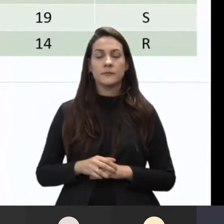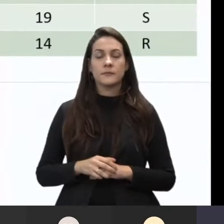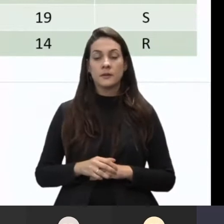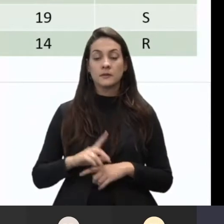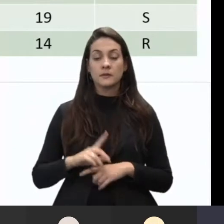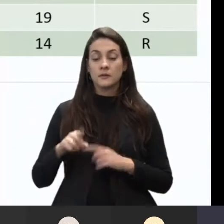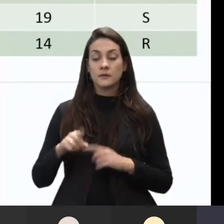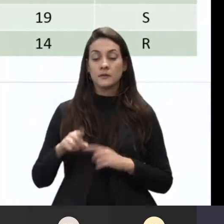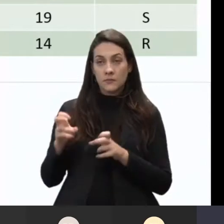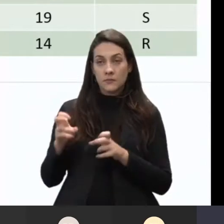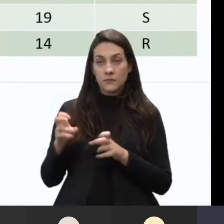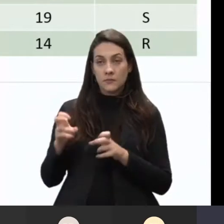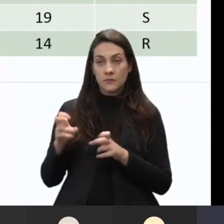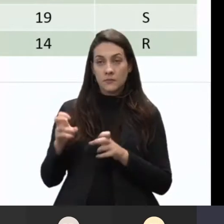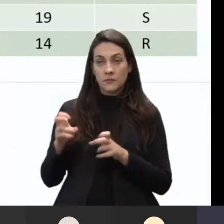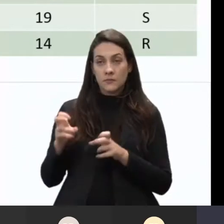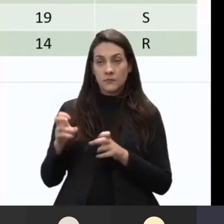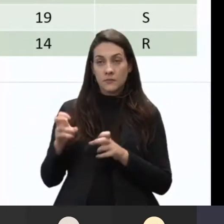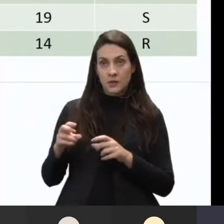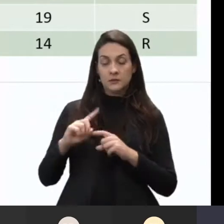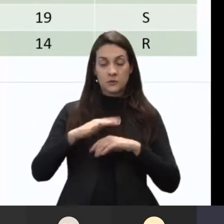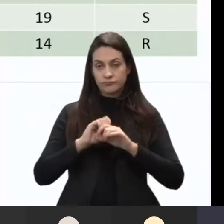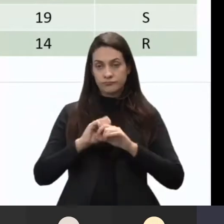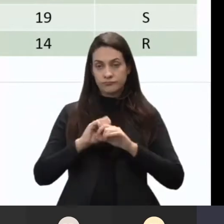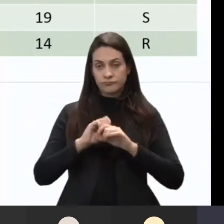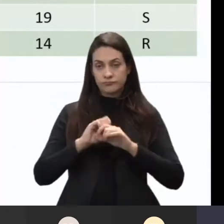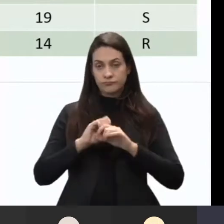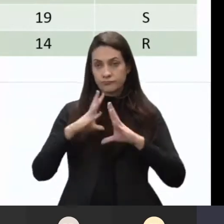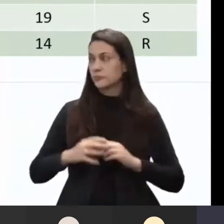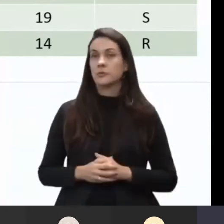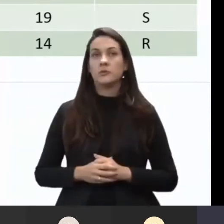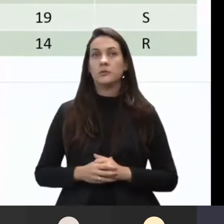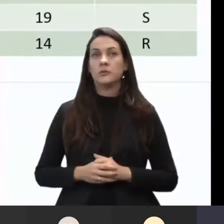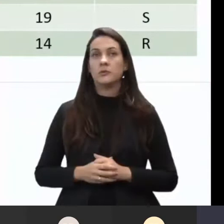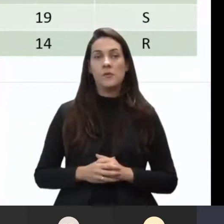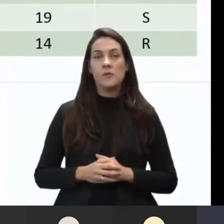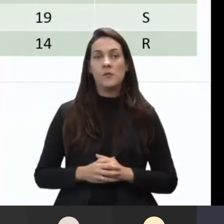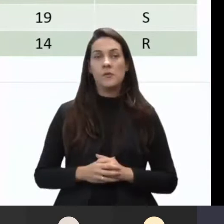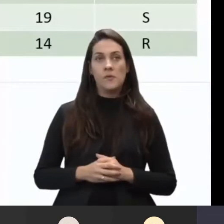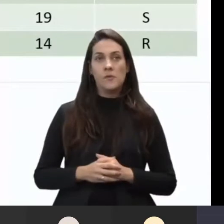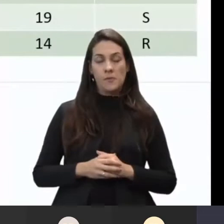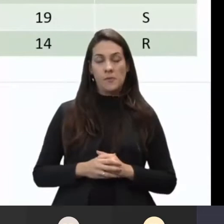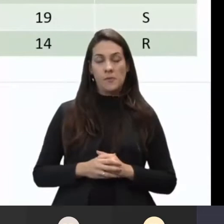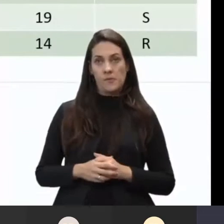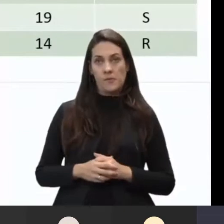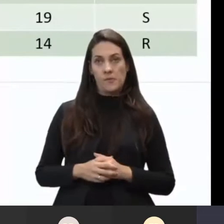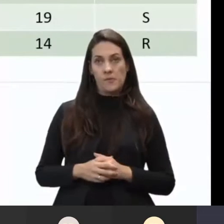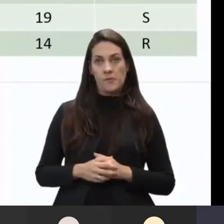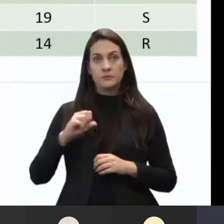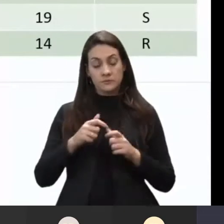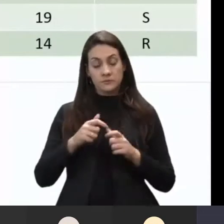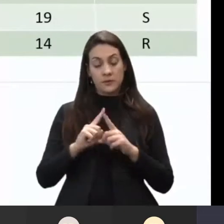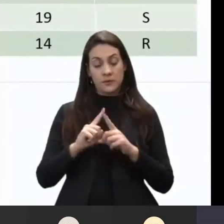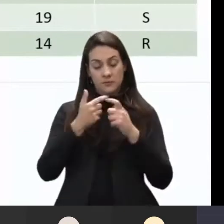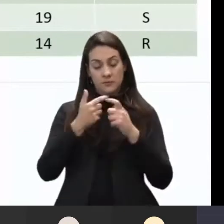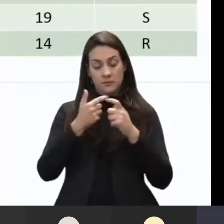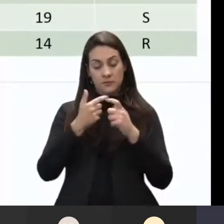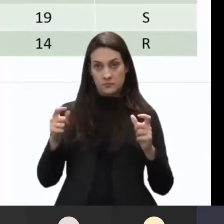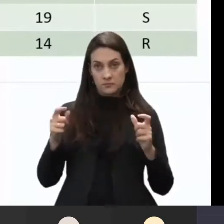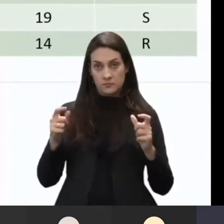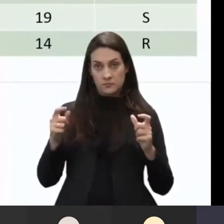de cultura. E quando ele difunde pelo meio de cultura, o que ele faz? Se ele for eficaz no controle desse